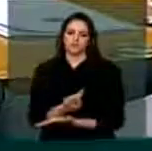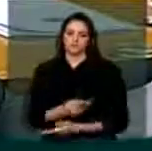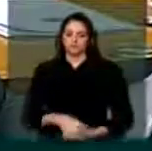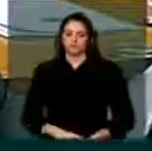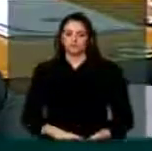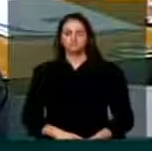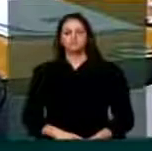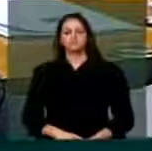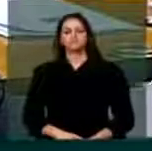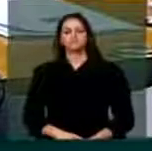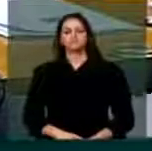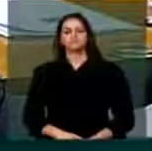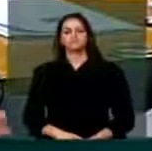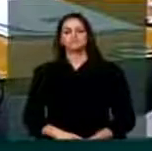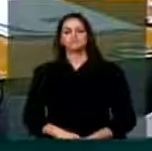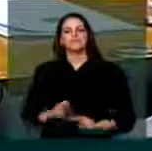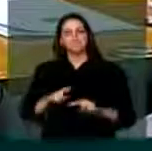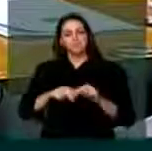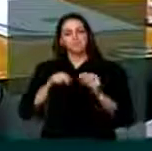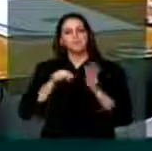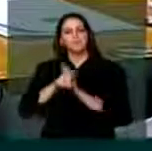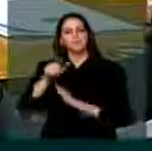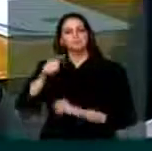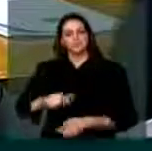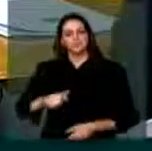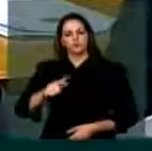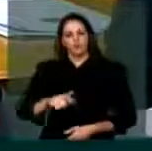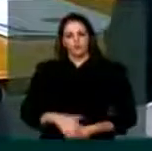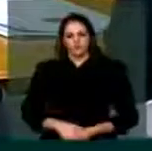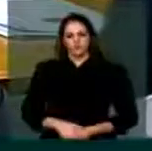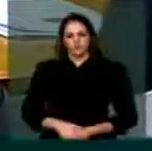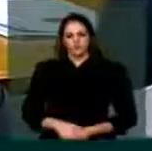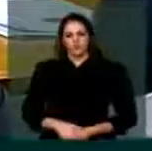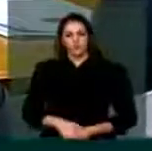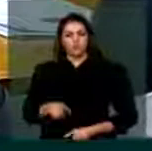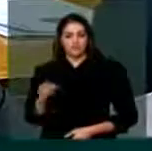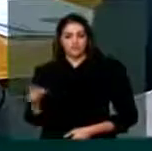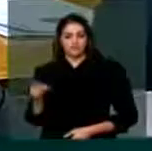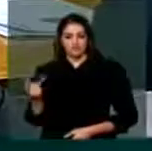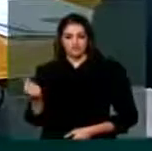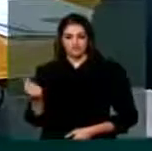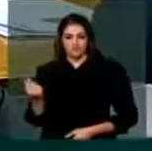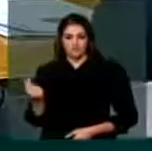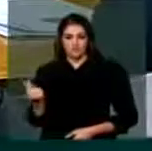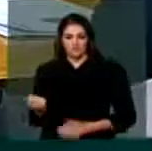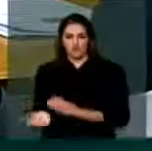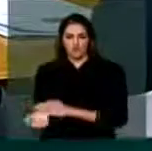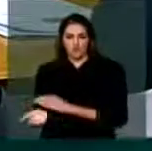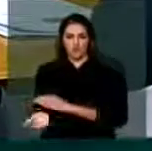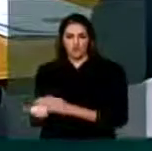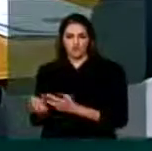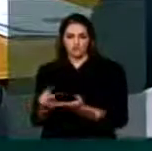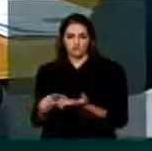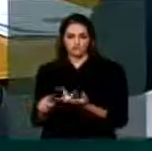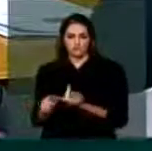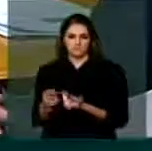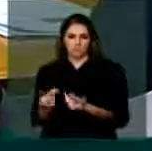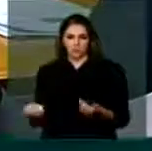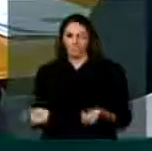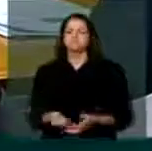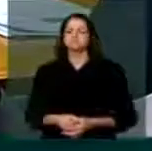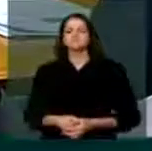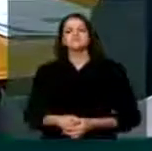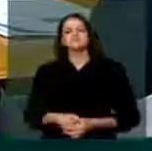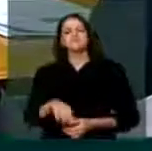permite, sobre esse dinheiro, esses supostos milhares de dólares, não é? que foi feito o pagamento da chantagem.